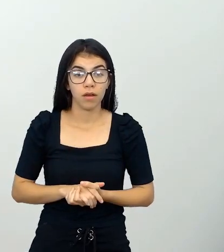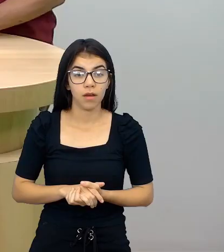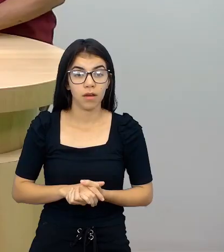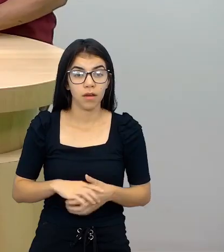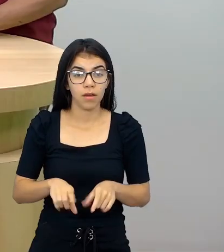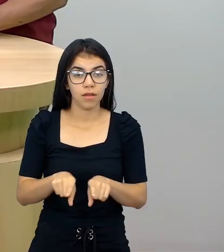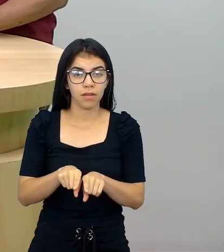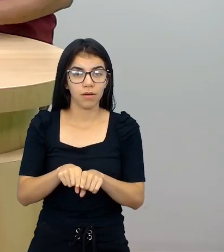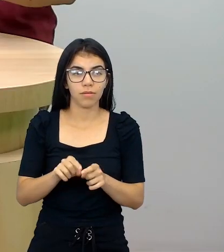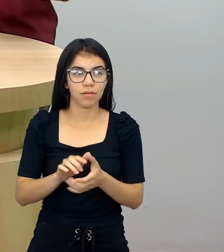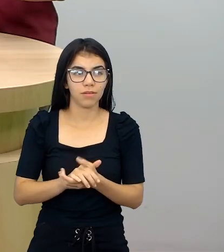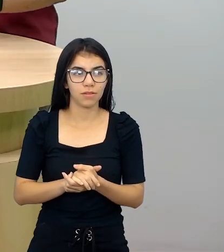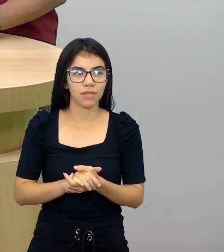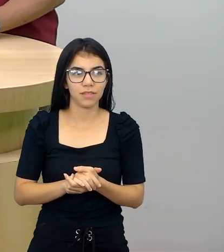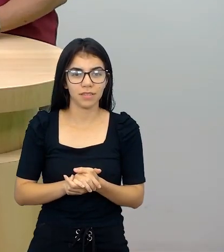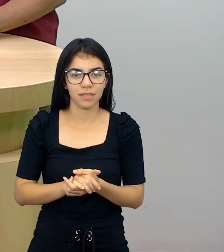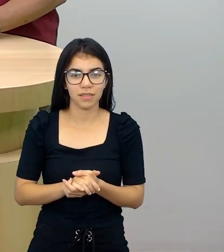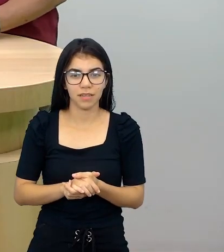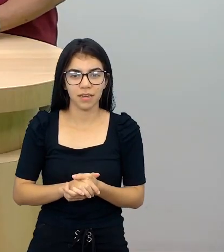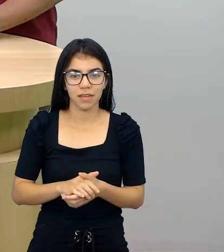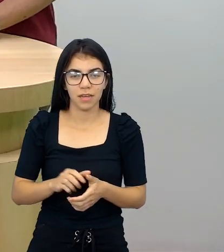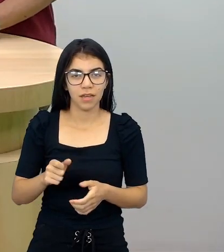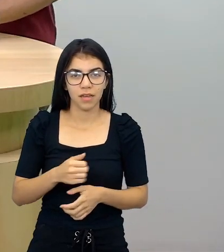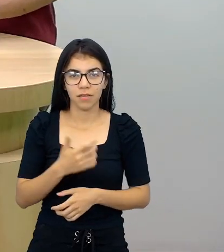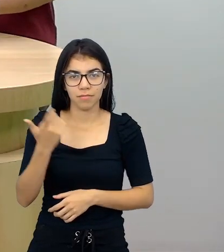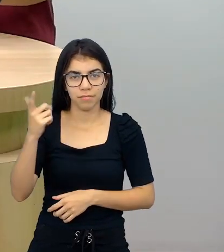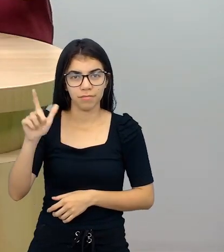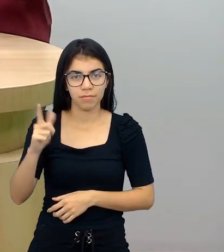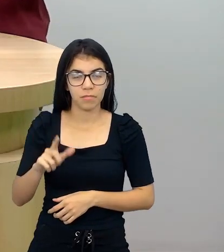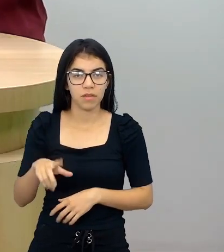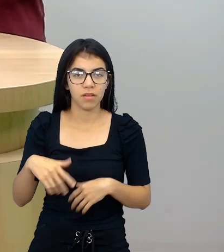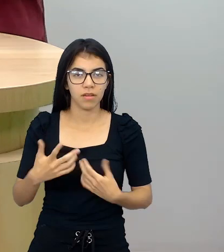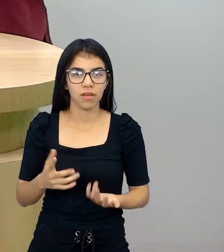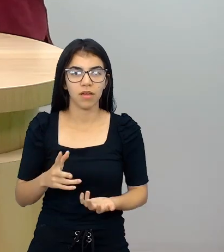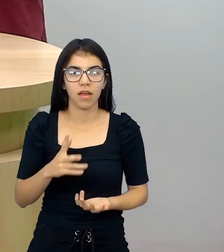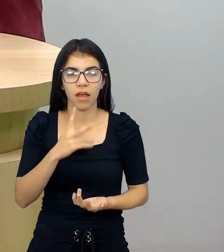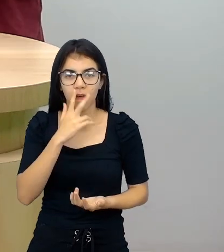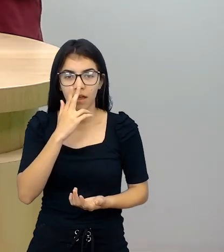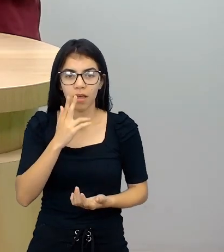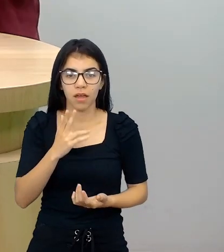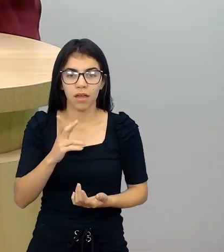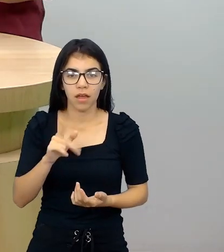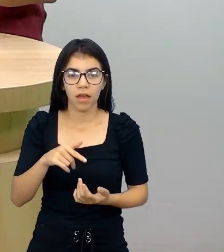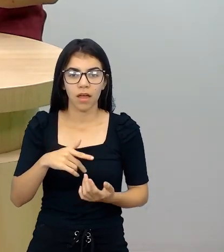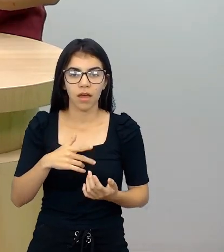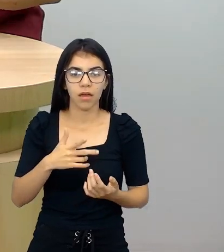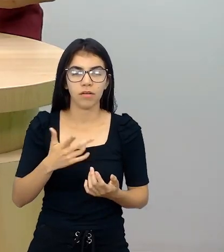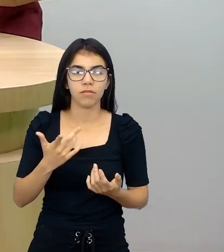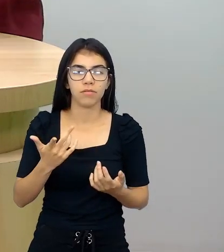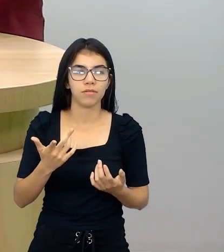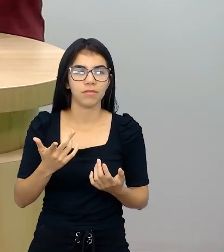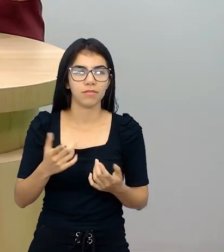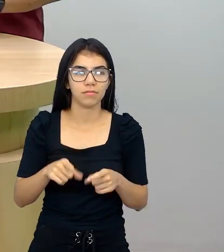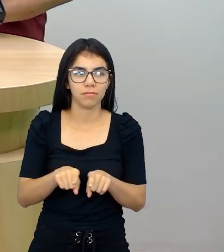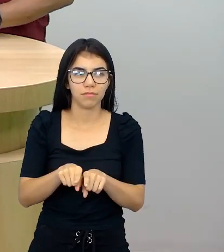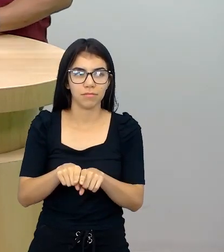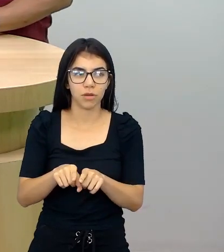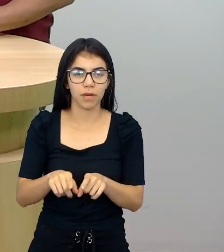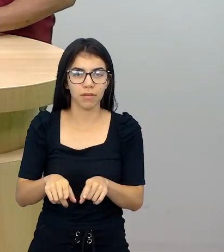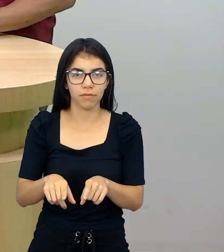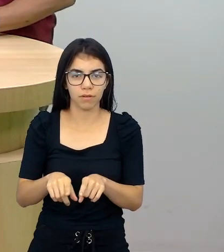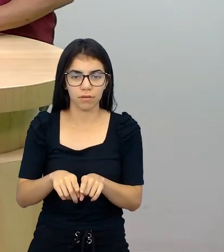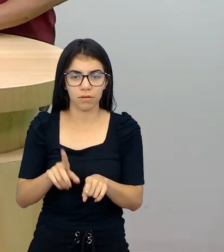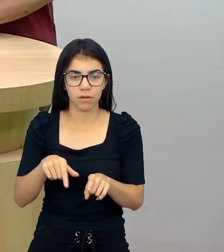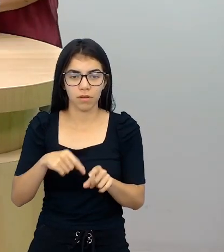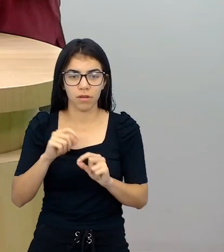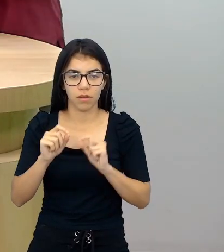efeito estufa, né? Tudo a ver Dentre com isso outras aqui, né? coisas. Então, assim, às vezes parece algo muito distante, parece algo muito... 2100,